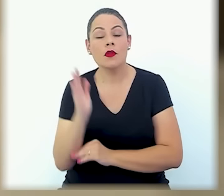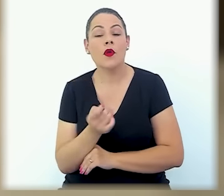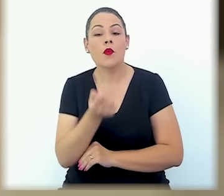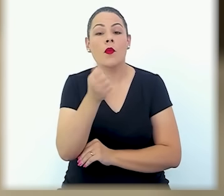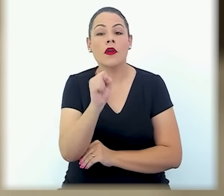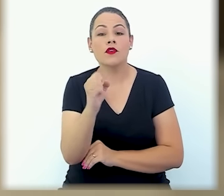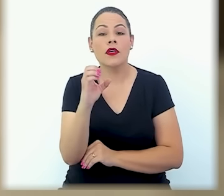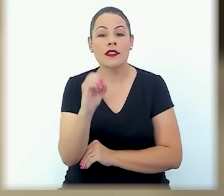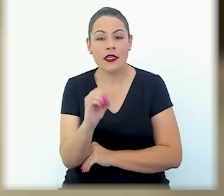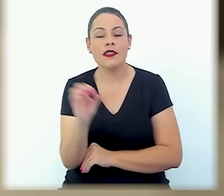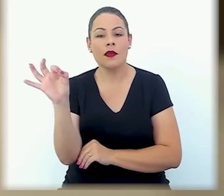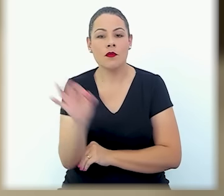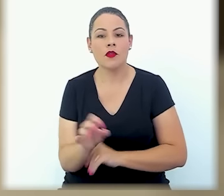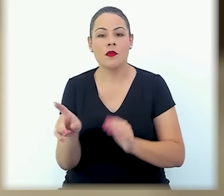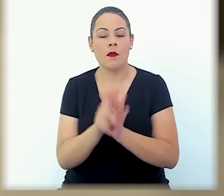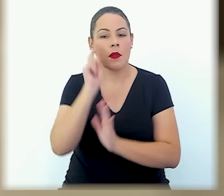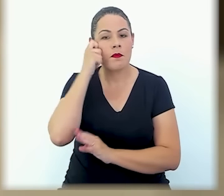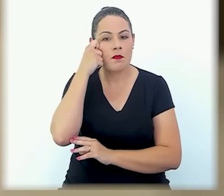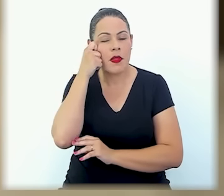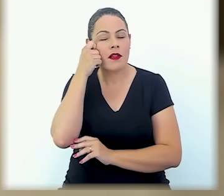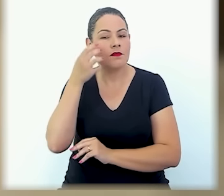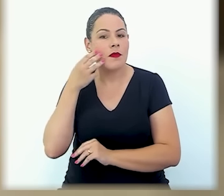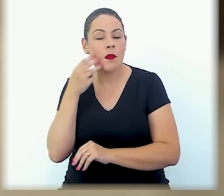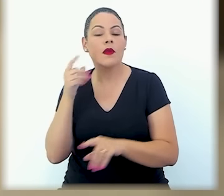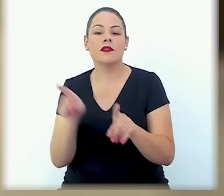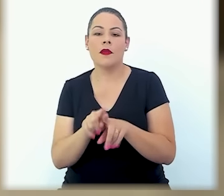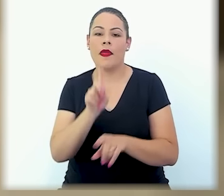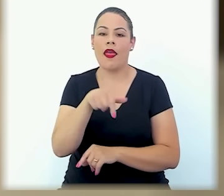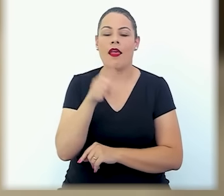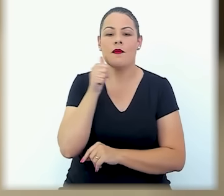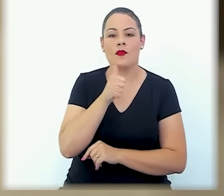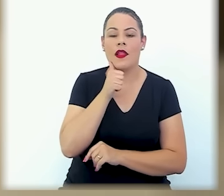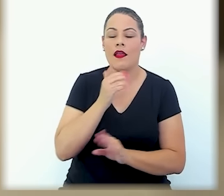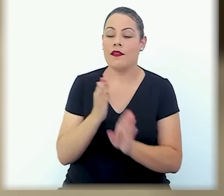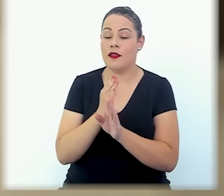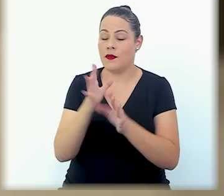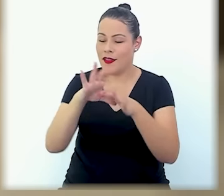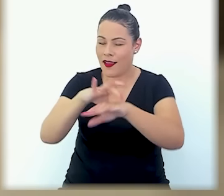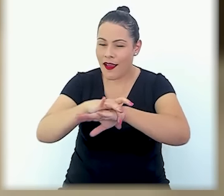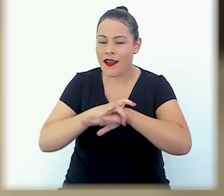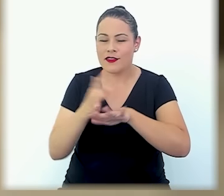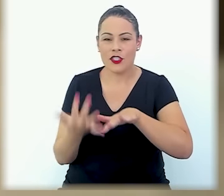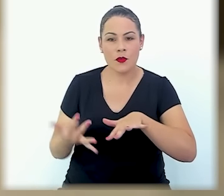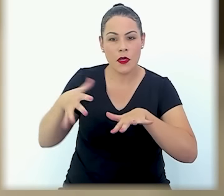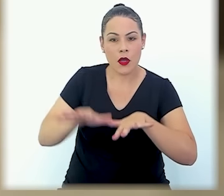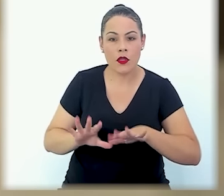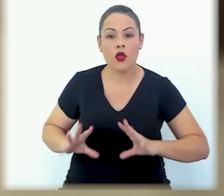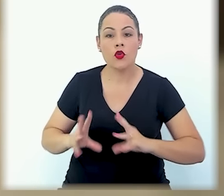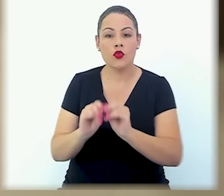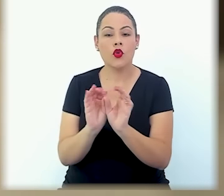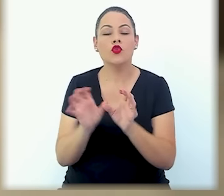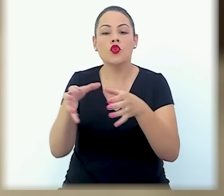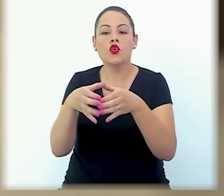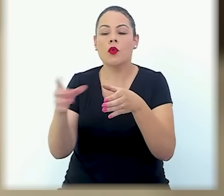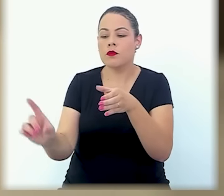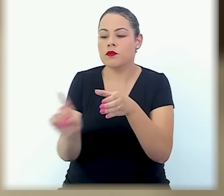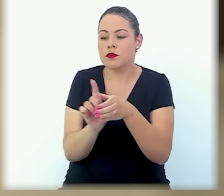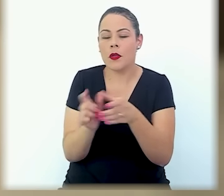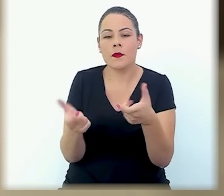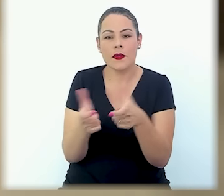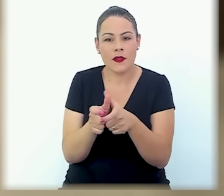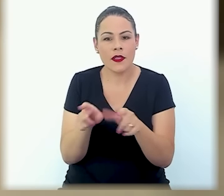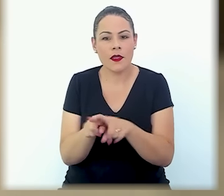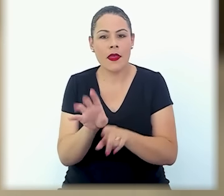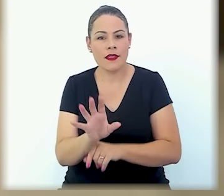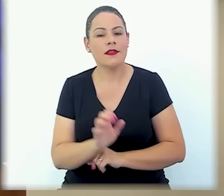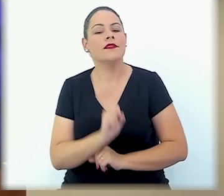quase 80% de pretos ou pardos, 56% de mulheres, né? Exato. Então, garantir essa inclusão também, trabalha com esses grupos minoritários. Exato.